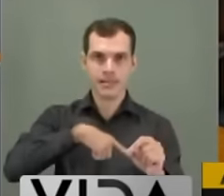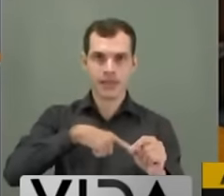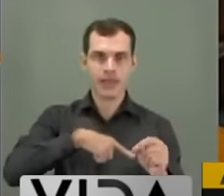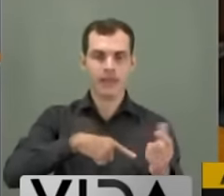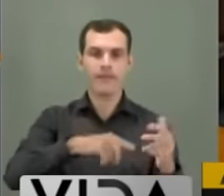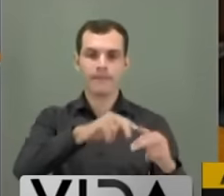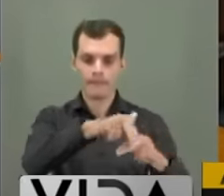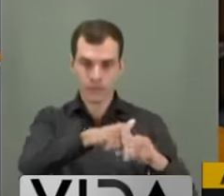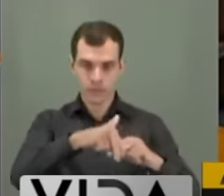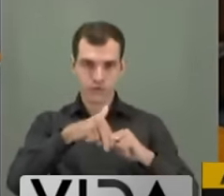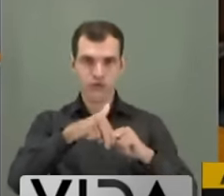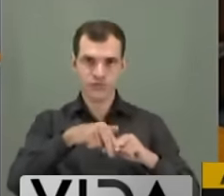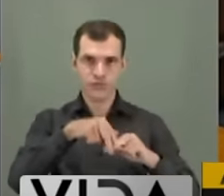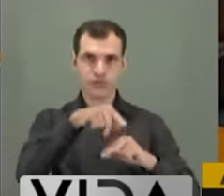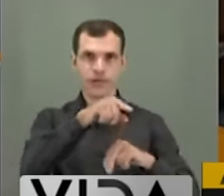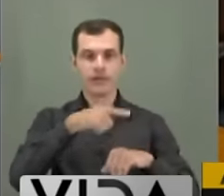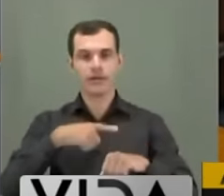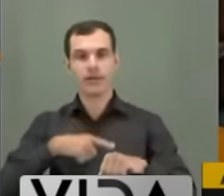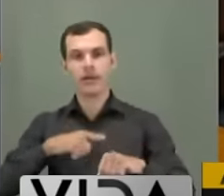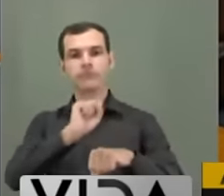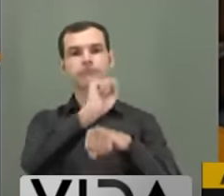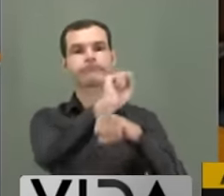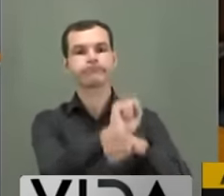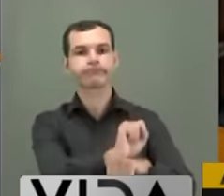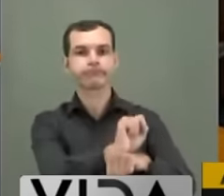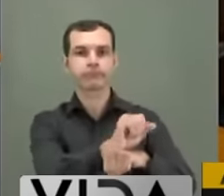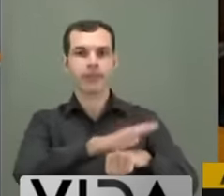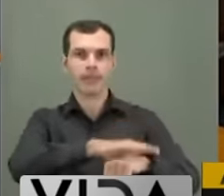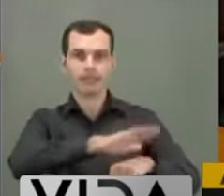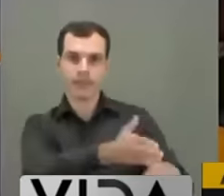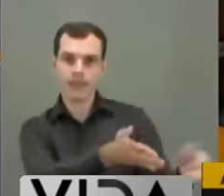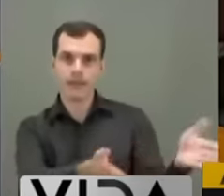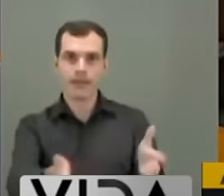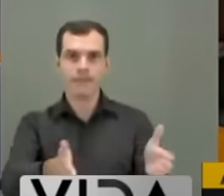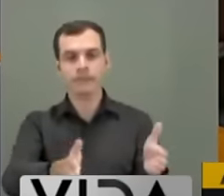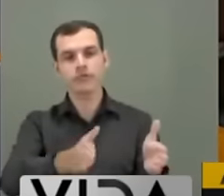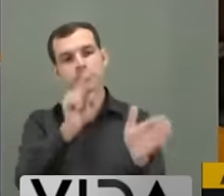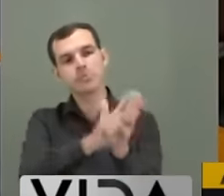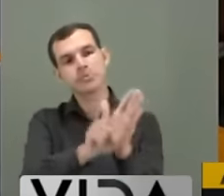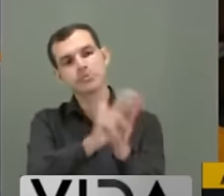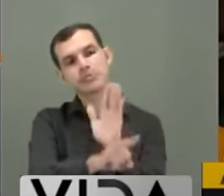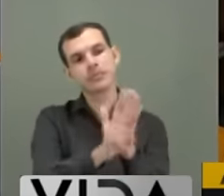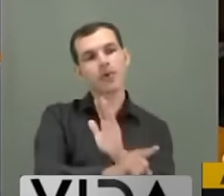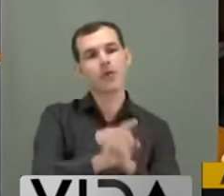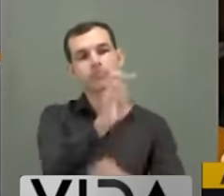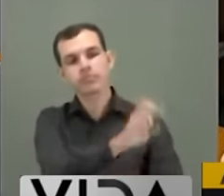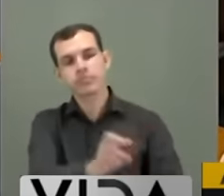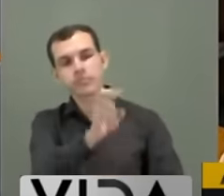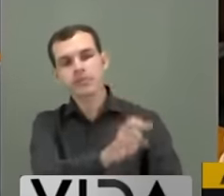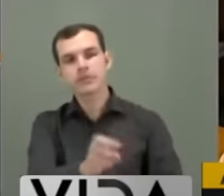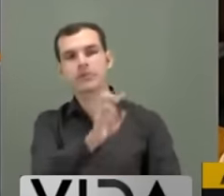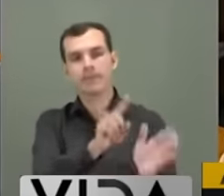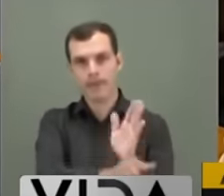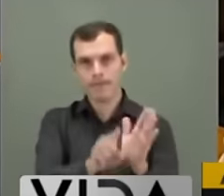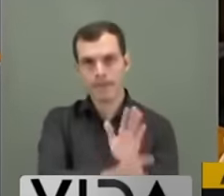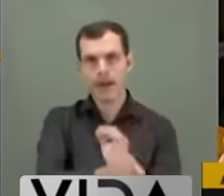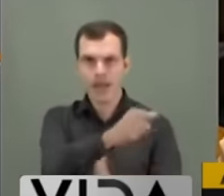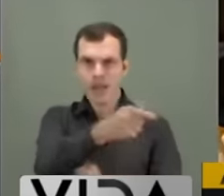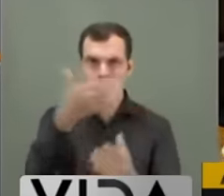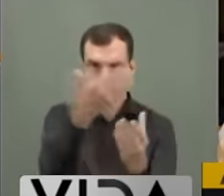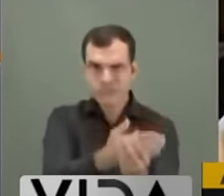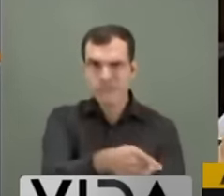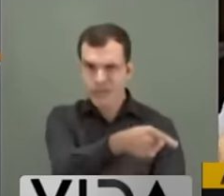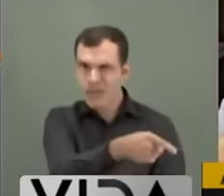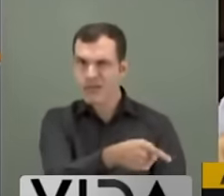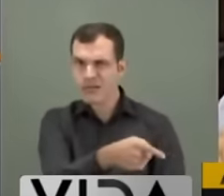ensejou a detenção temporária dele para averiguação ou para checagem, ou para questionamento, ele foi indiciado em